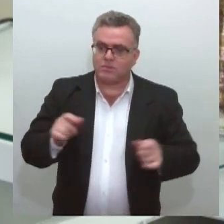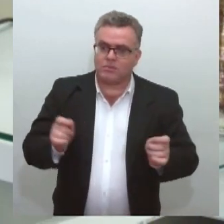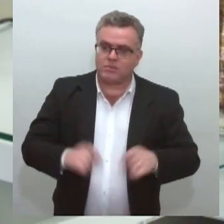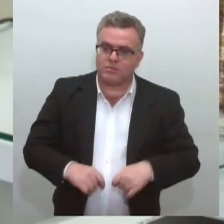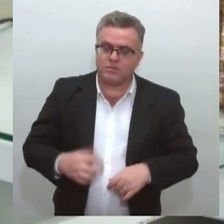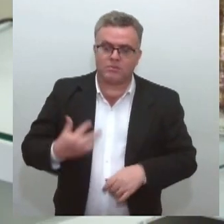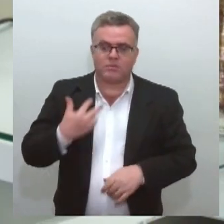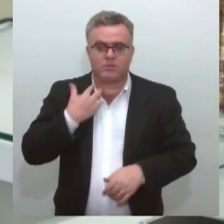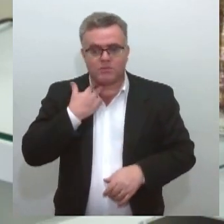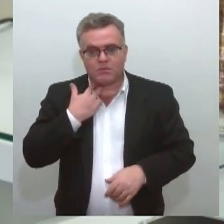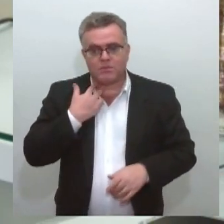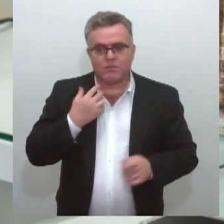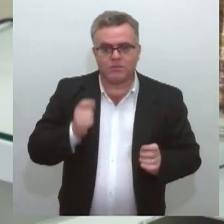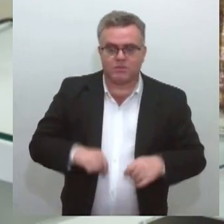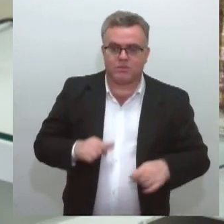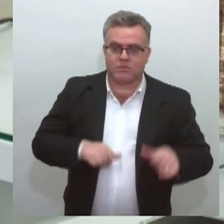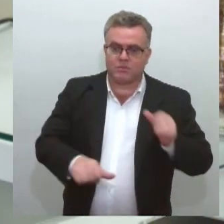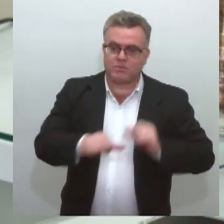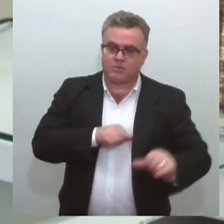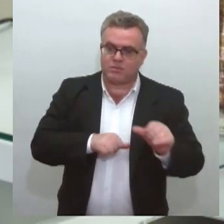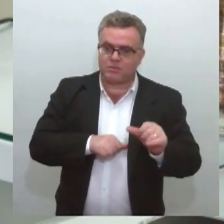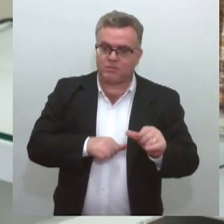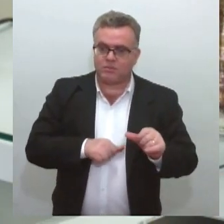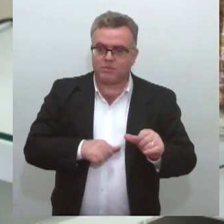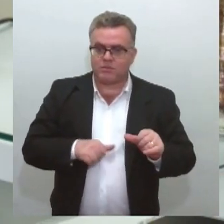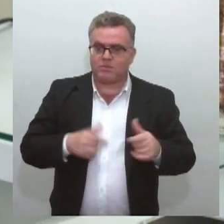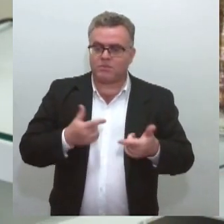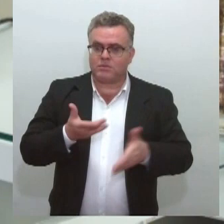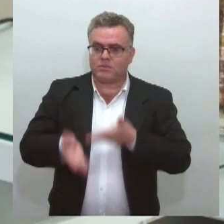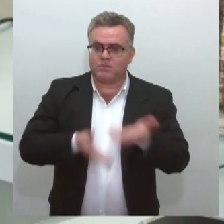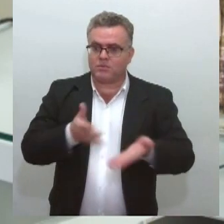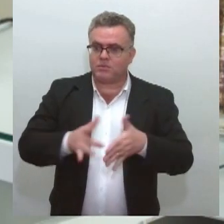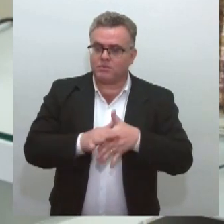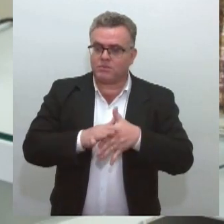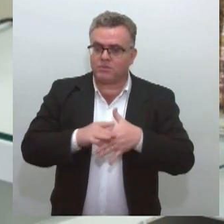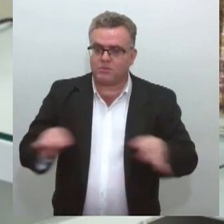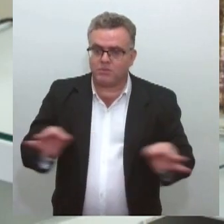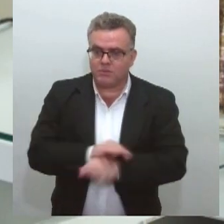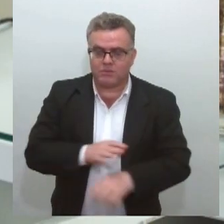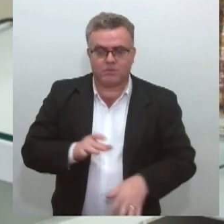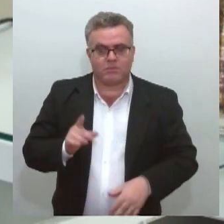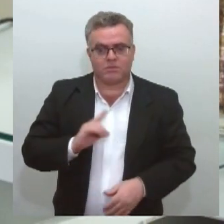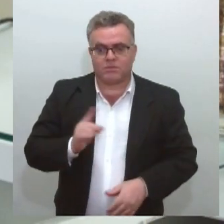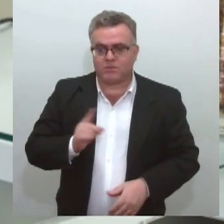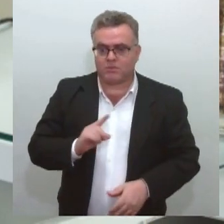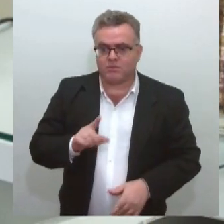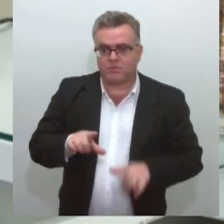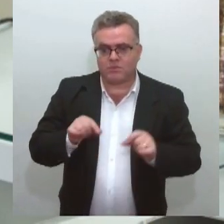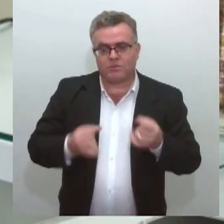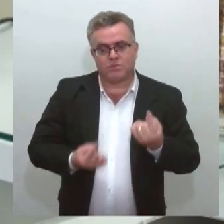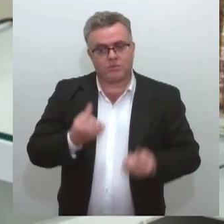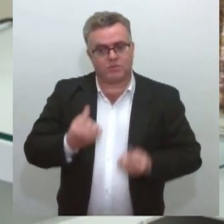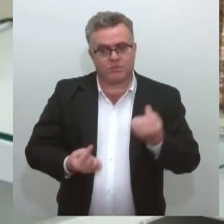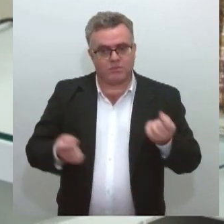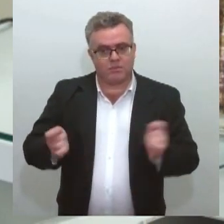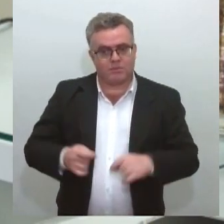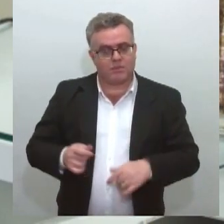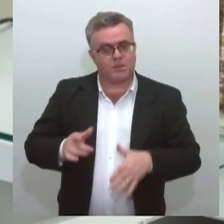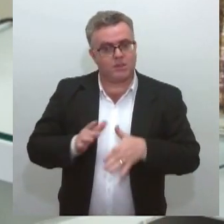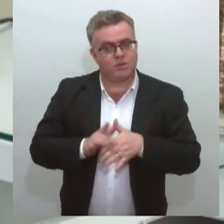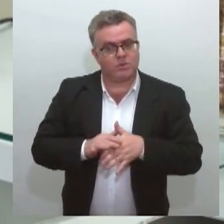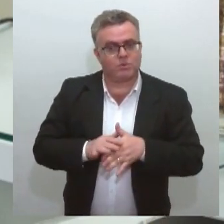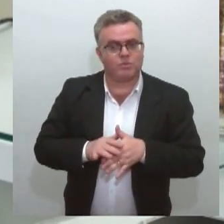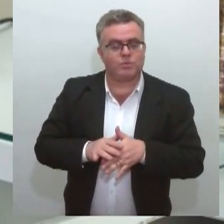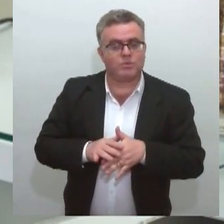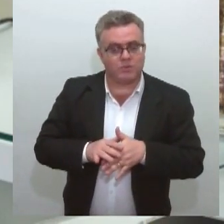ou transplante. Não são terapias curativas, são terapias alternativas para a doença renal. Então, ou a pessoa vai,